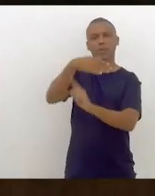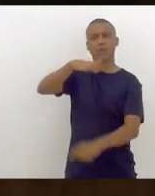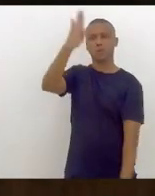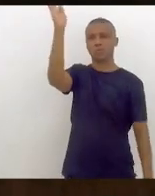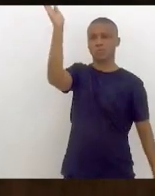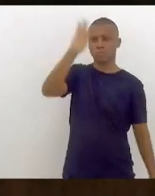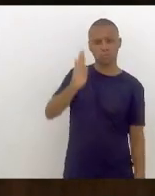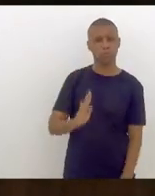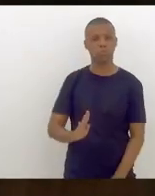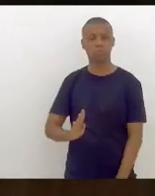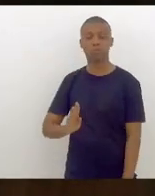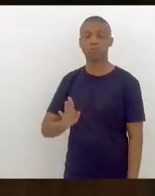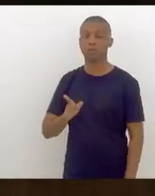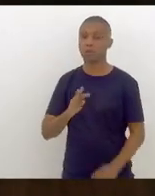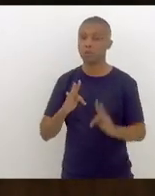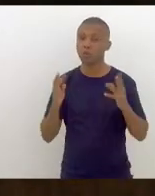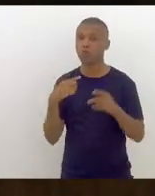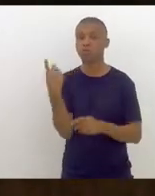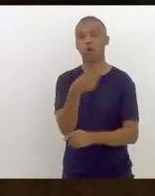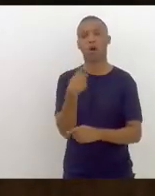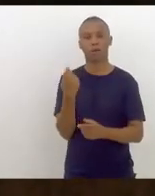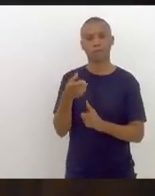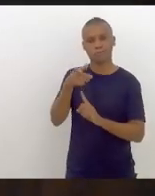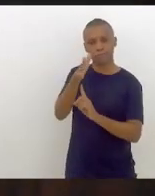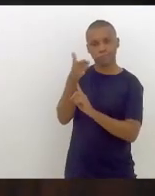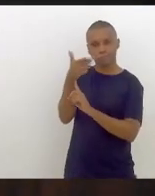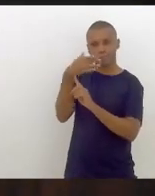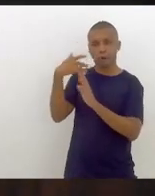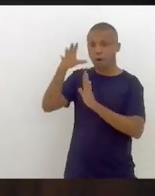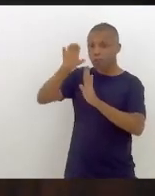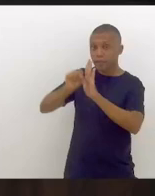é de todos nós obrigado tia